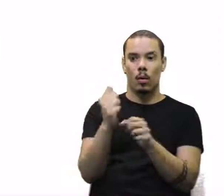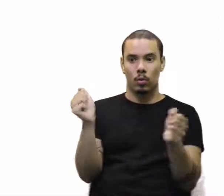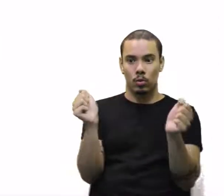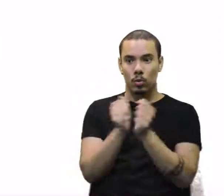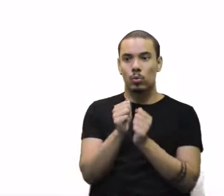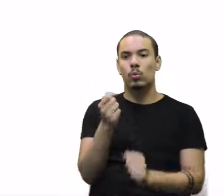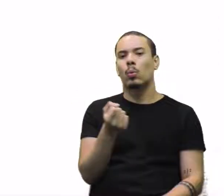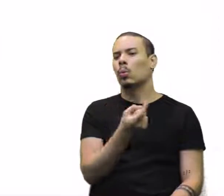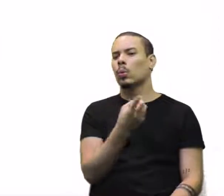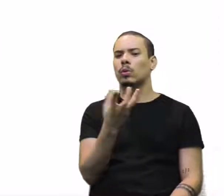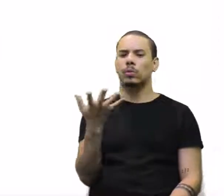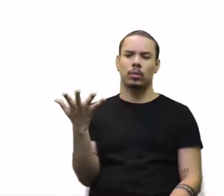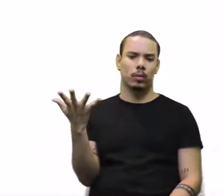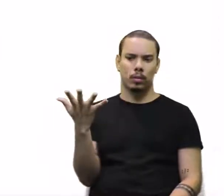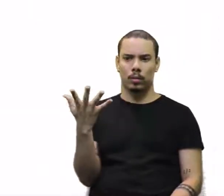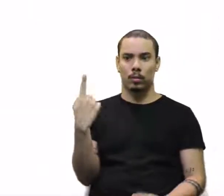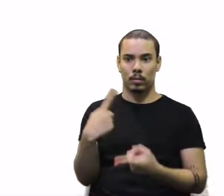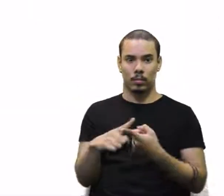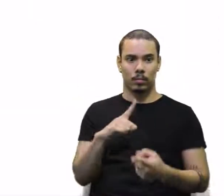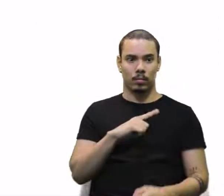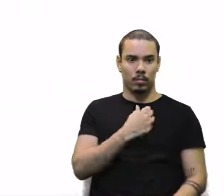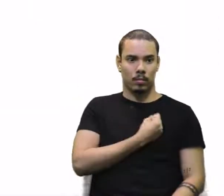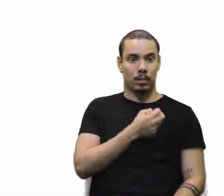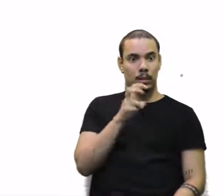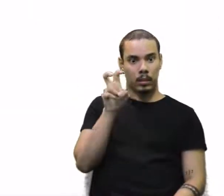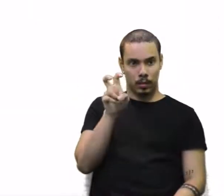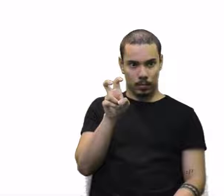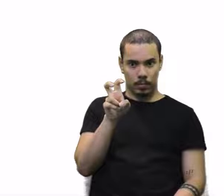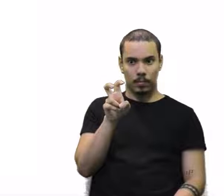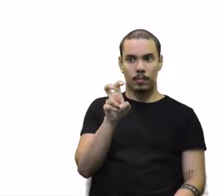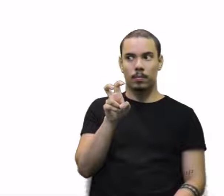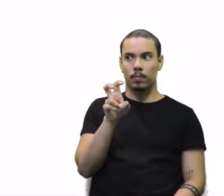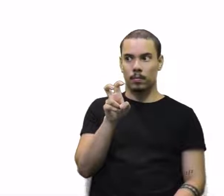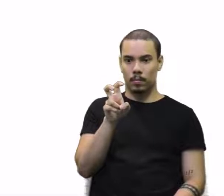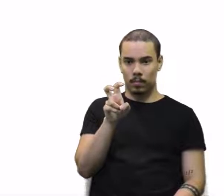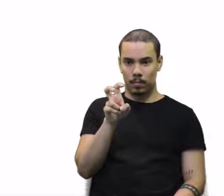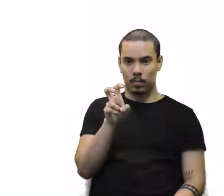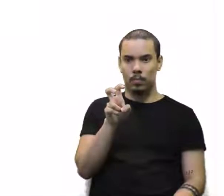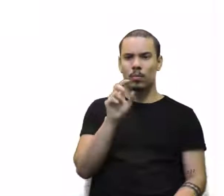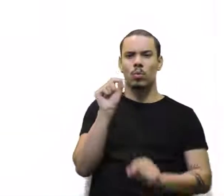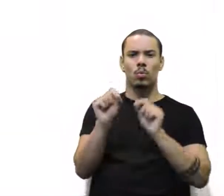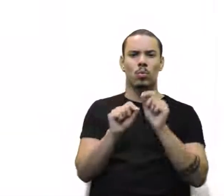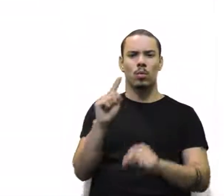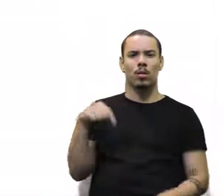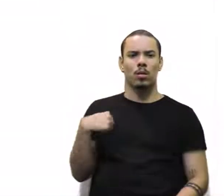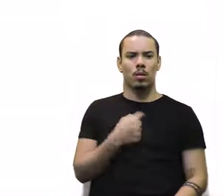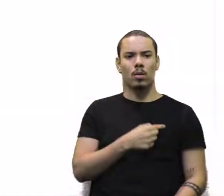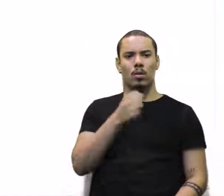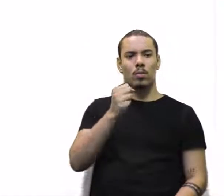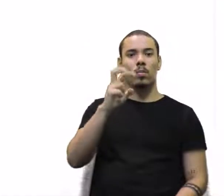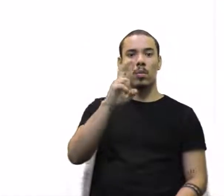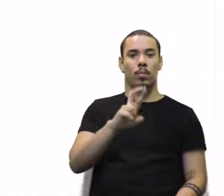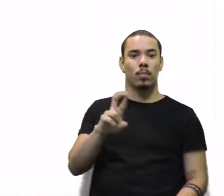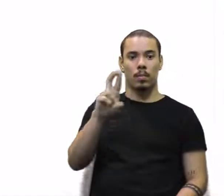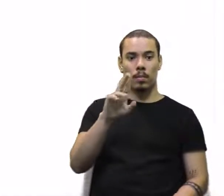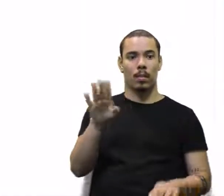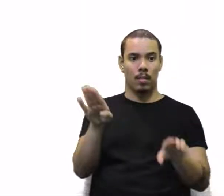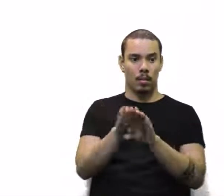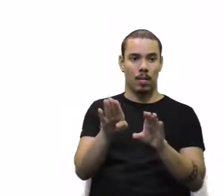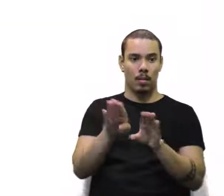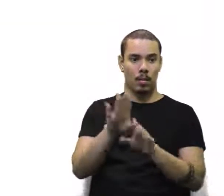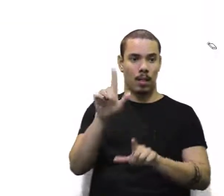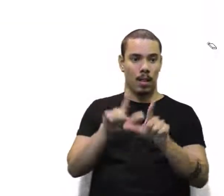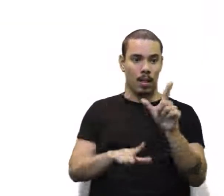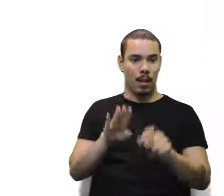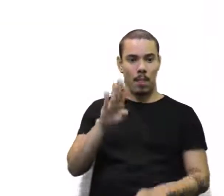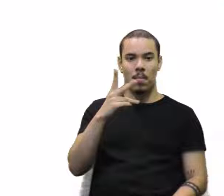sua quantidade, que serão 5, tá? O que a gente pode estar observando também? Ele diz aqui na letra